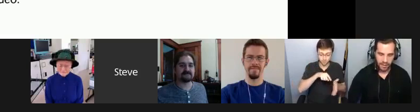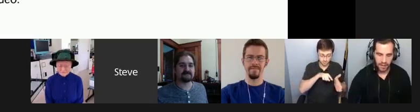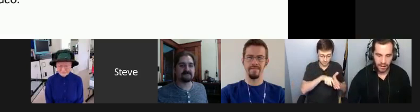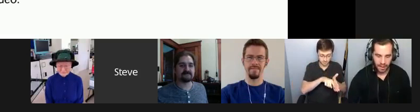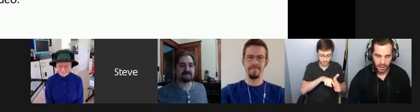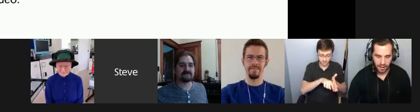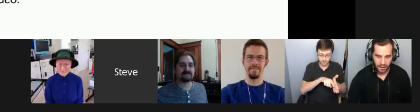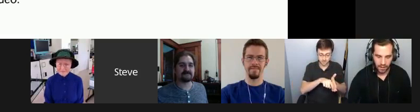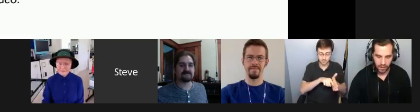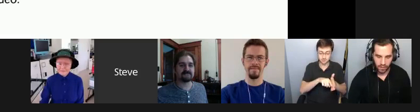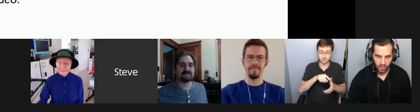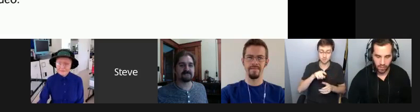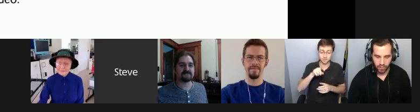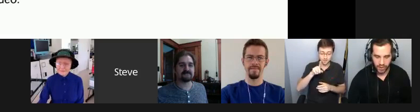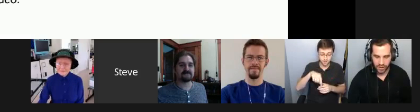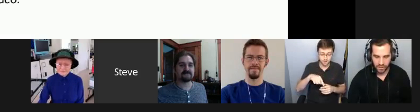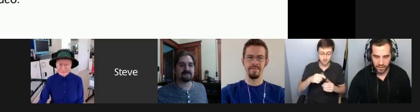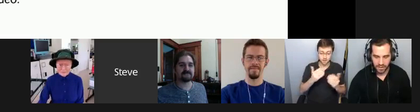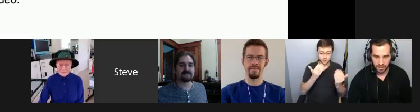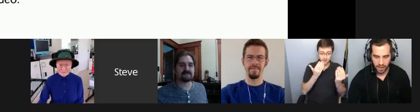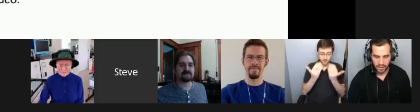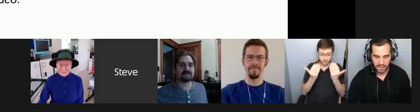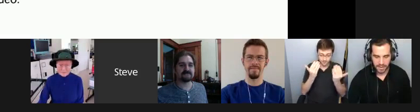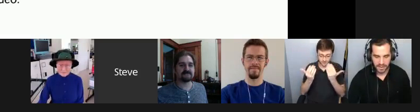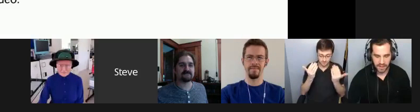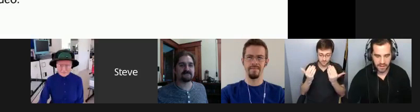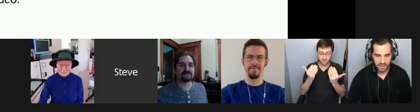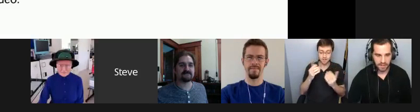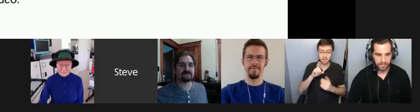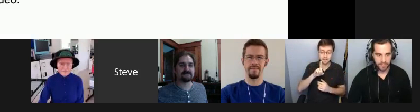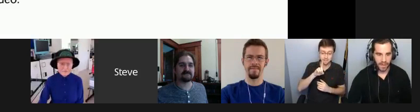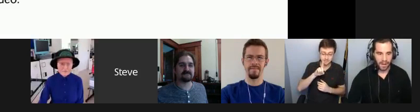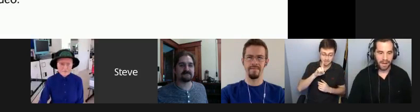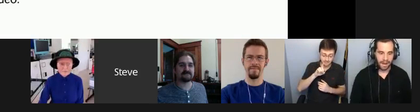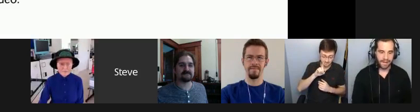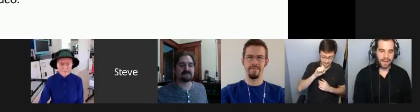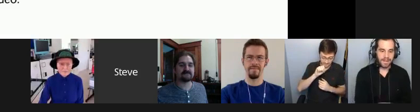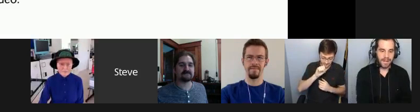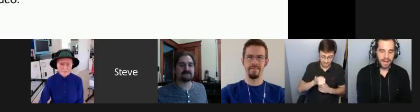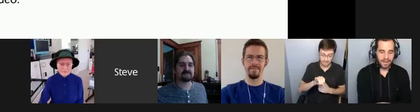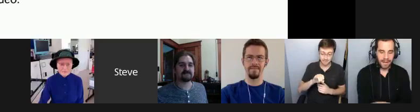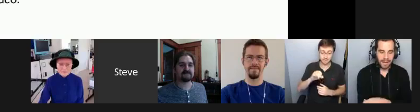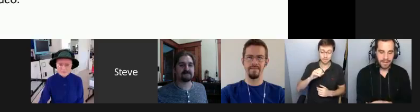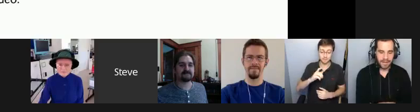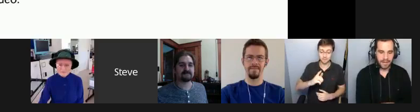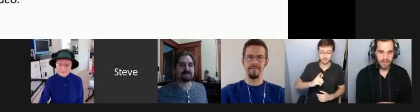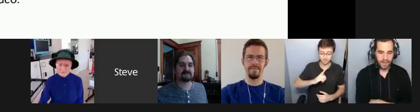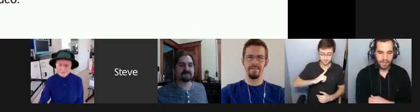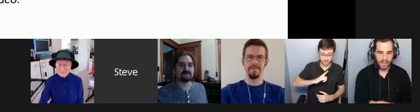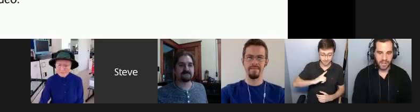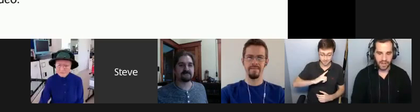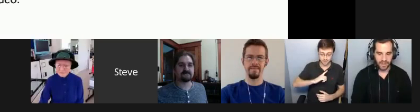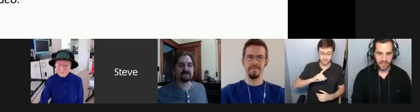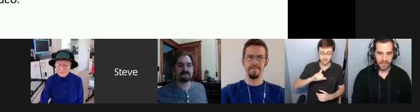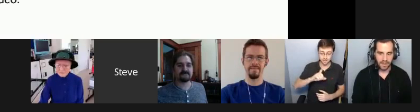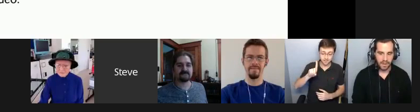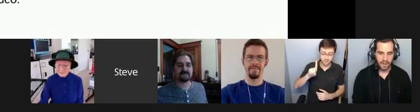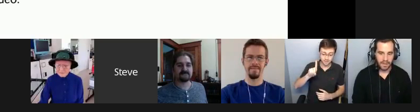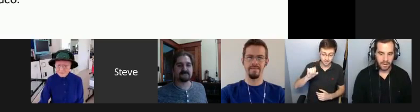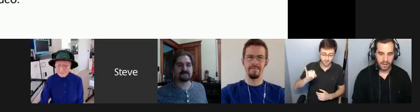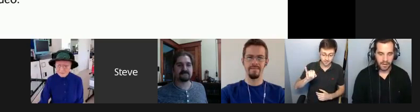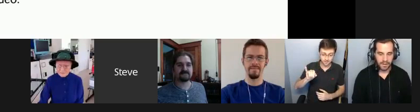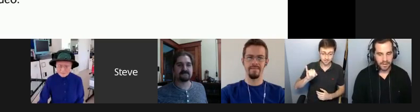Uh, o objetivo principal dessa pesquisa é analisar as descrições